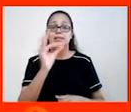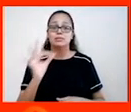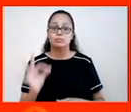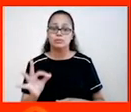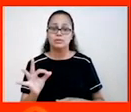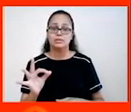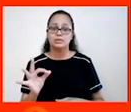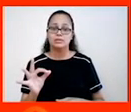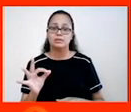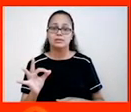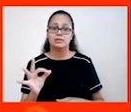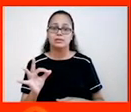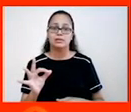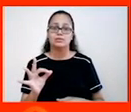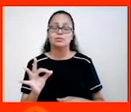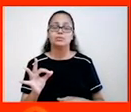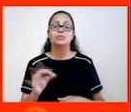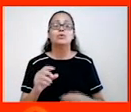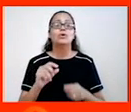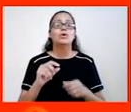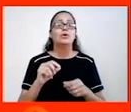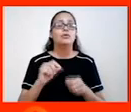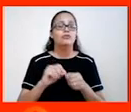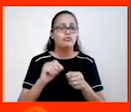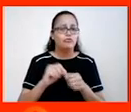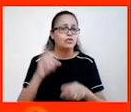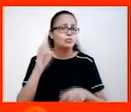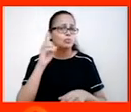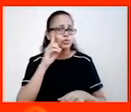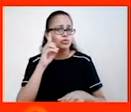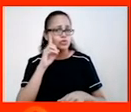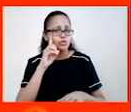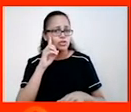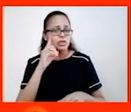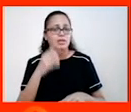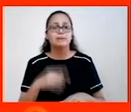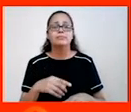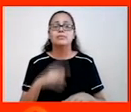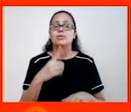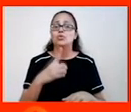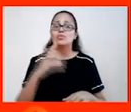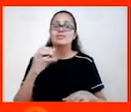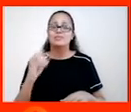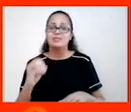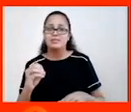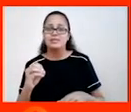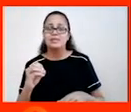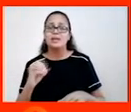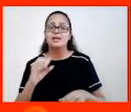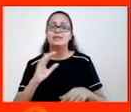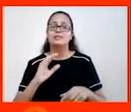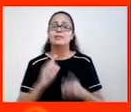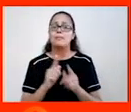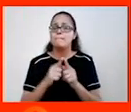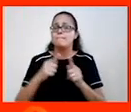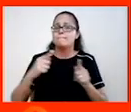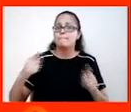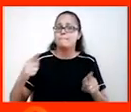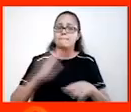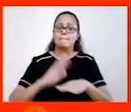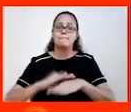66% desses barris produzidos por dia eram dos 10 maiores produtores de petróleo. Ou seja,